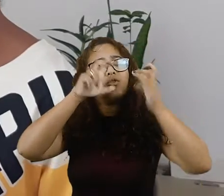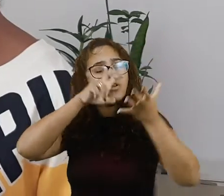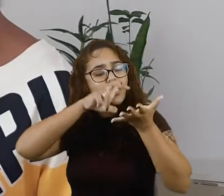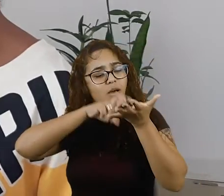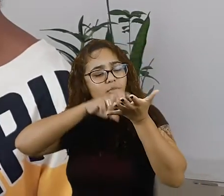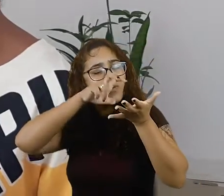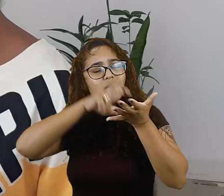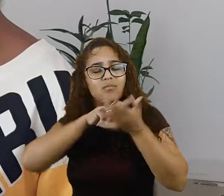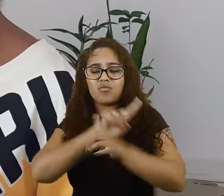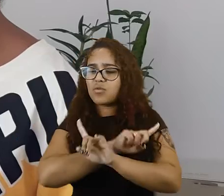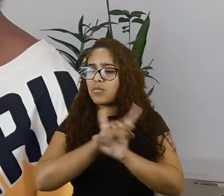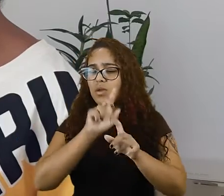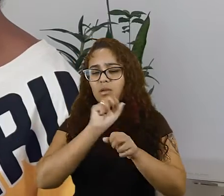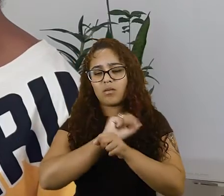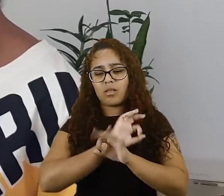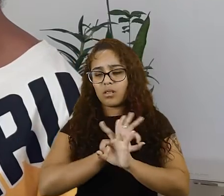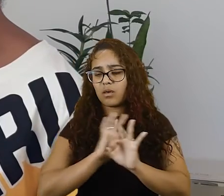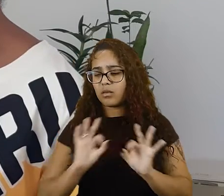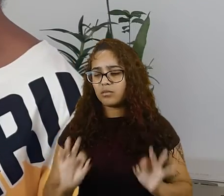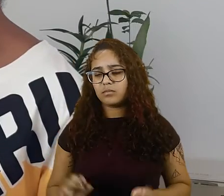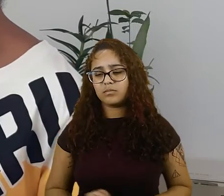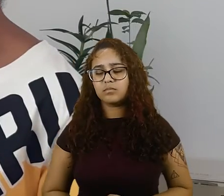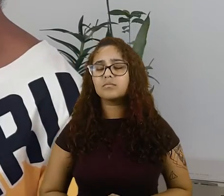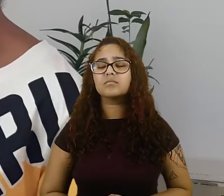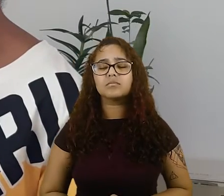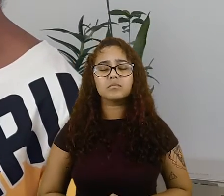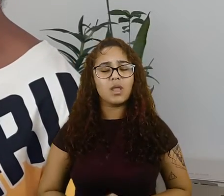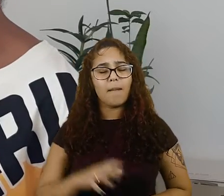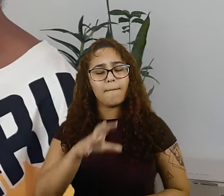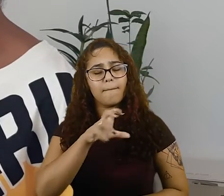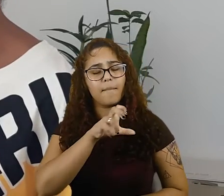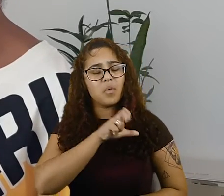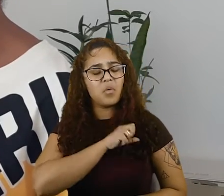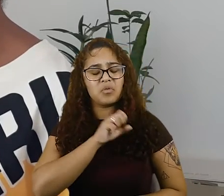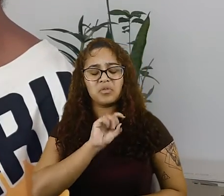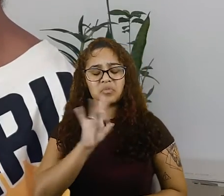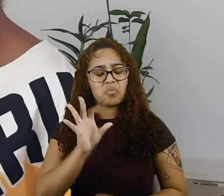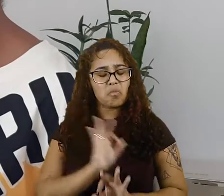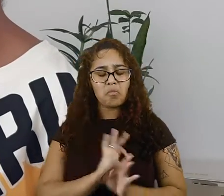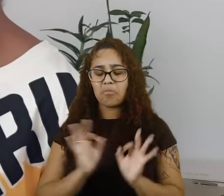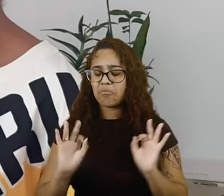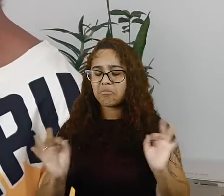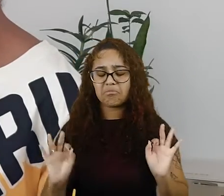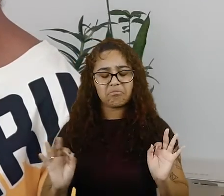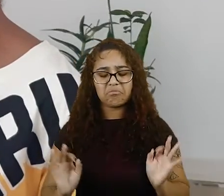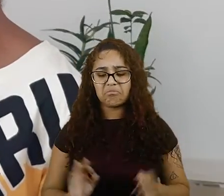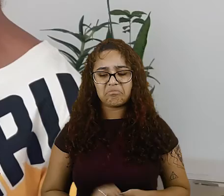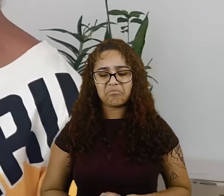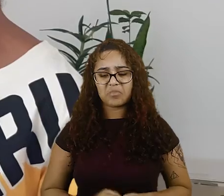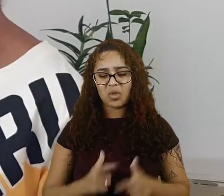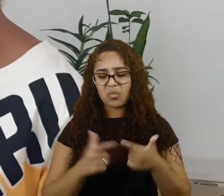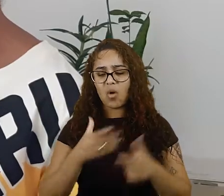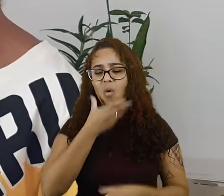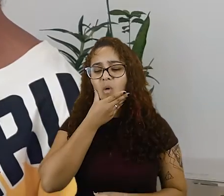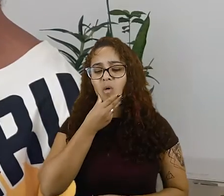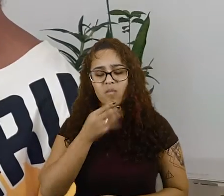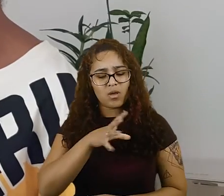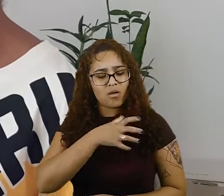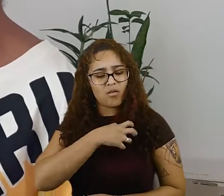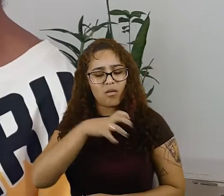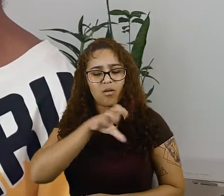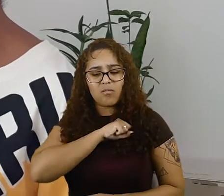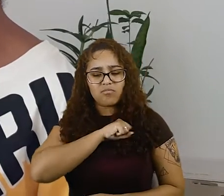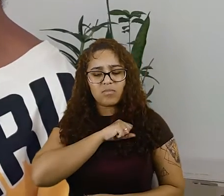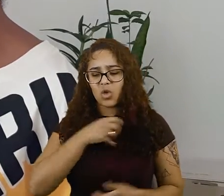dos dias. Fotografo manhãs e não espero nada. Ágrafos amores permanecem